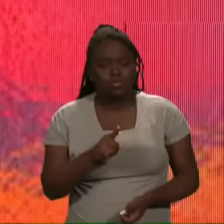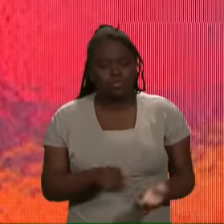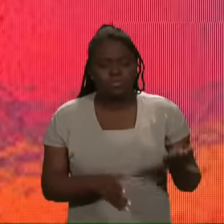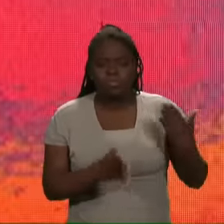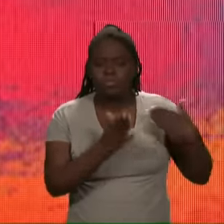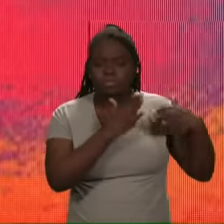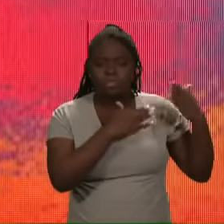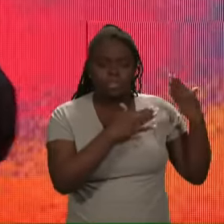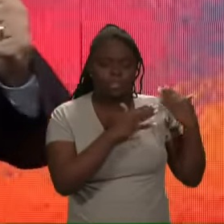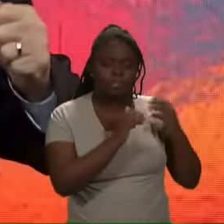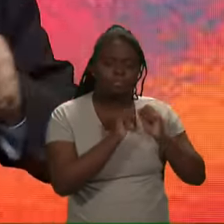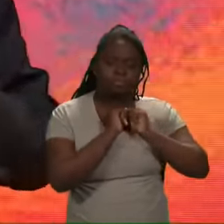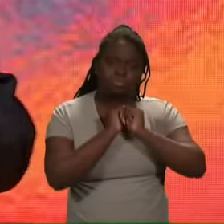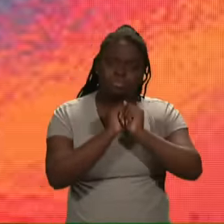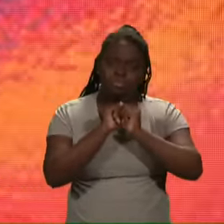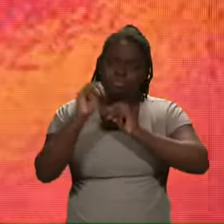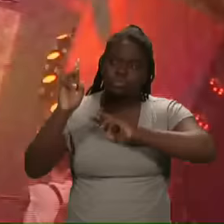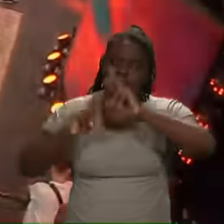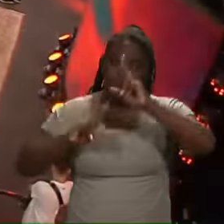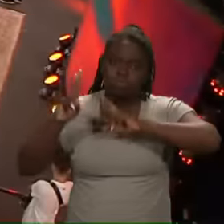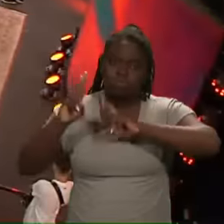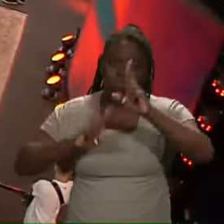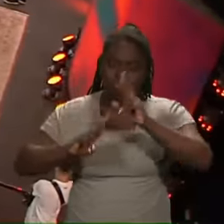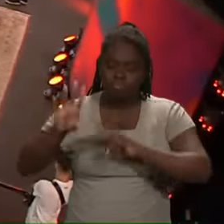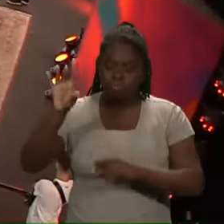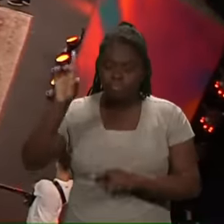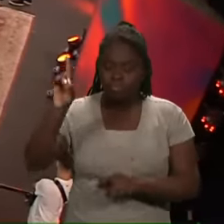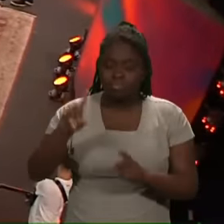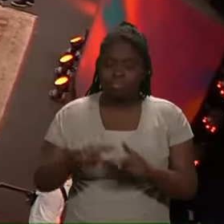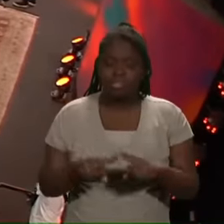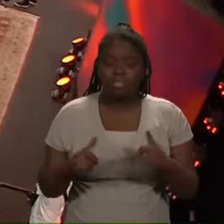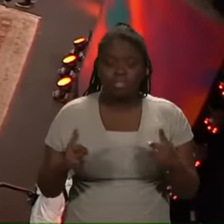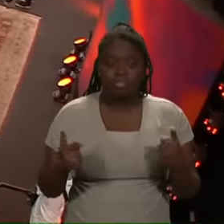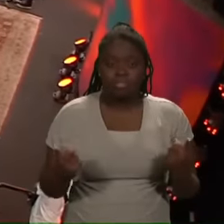com ele, andou com ele, mas você